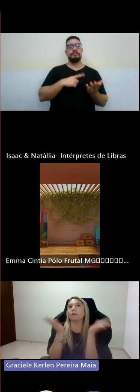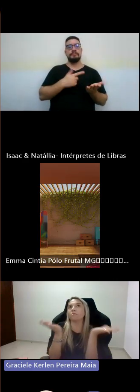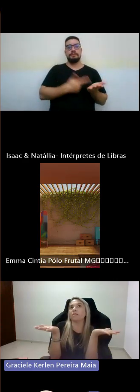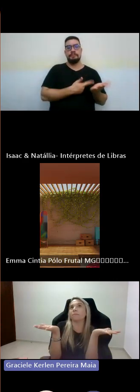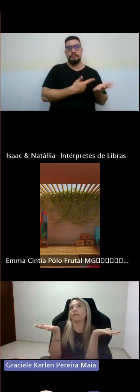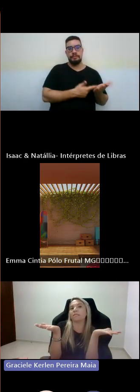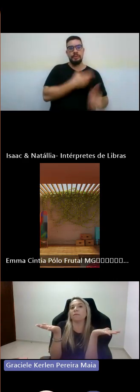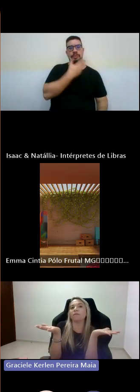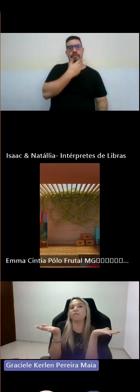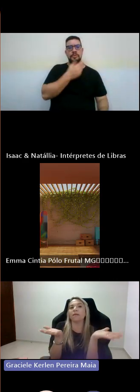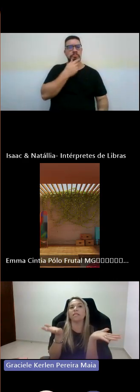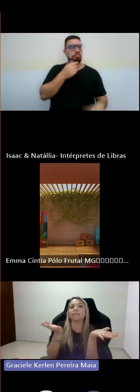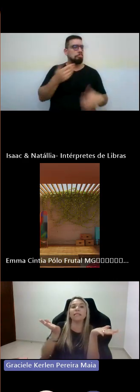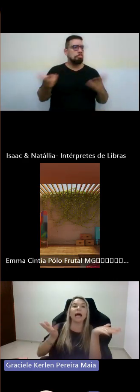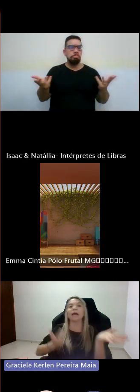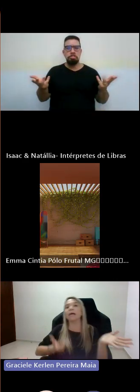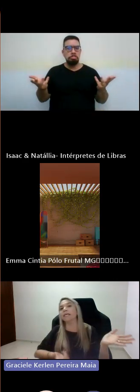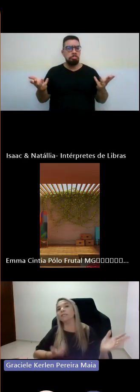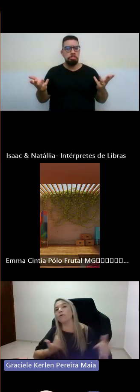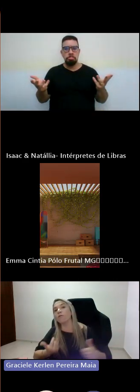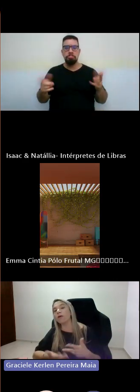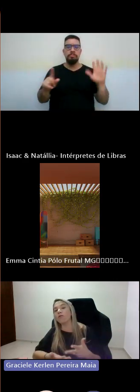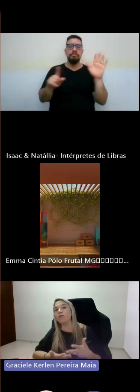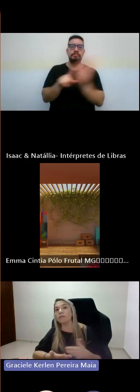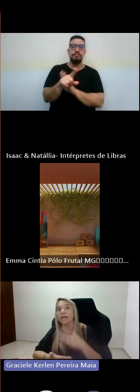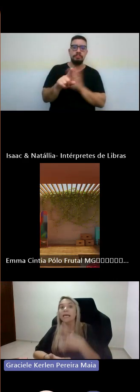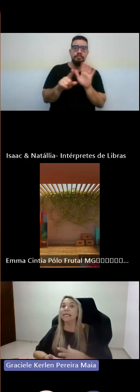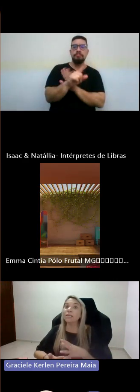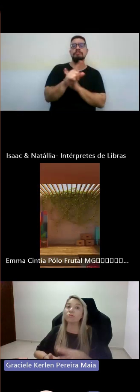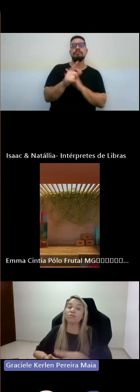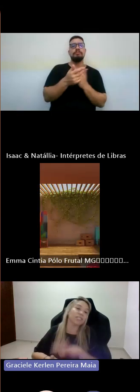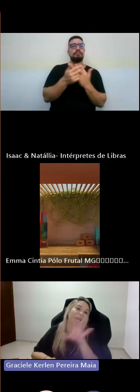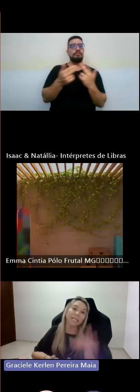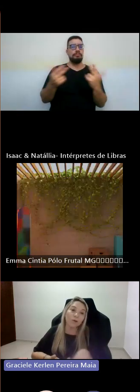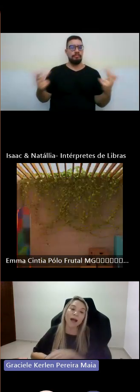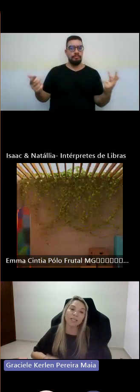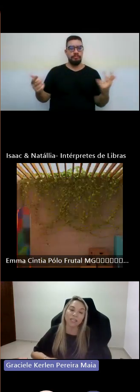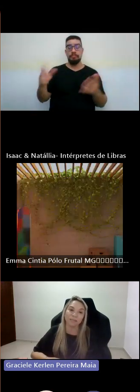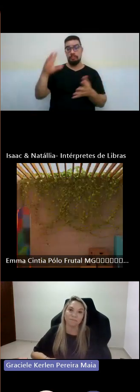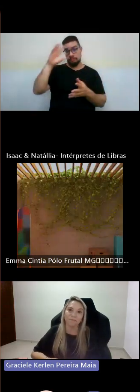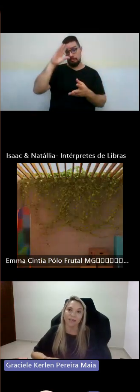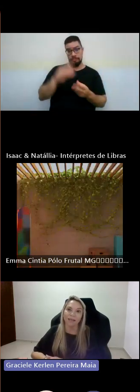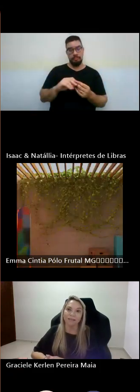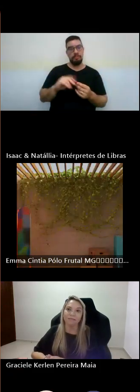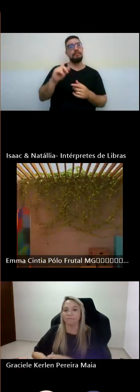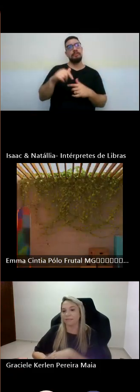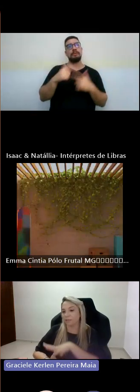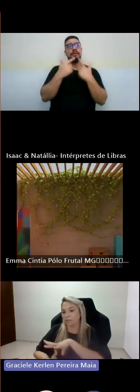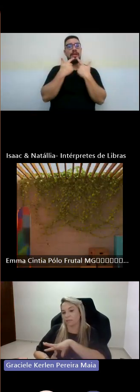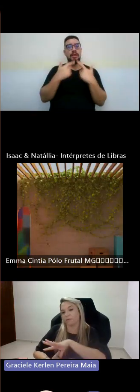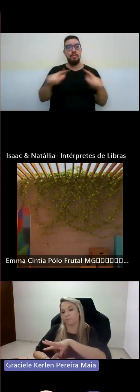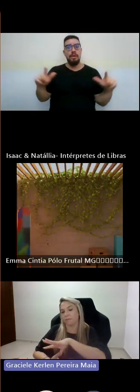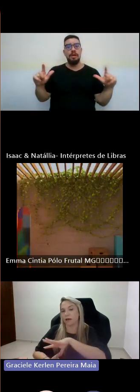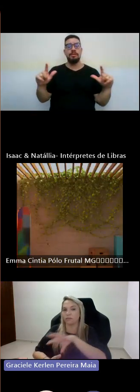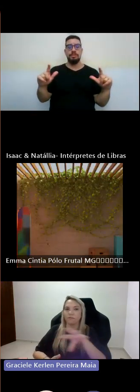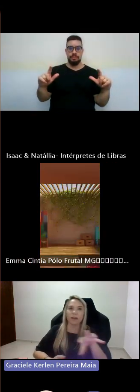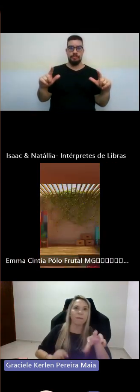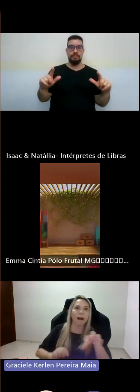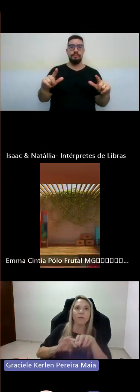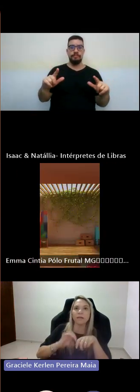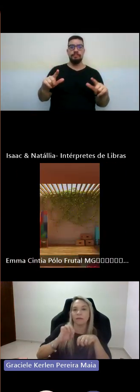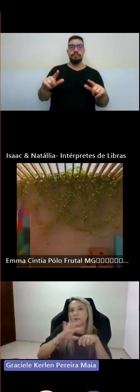está com a mãozinha para si. Provavelmente ele está indagando alguma coisa. Isso, gente, é a linguagem. Nós temos